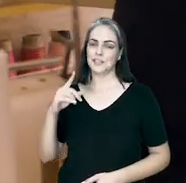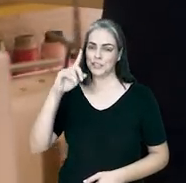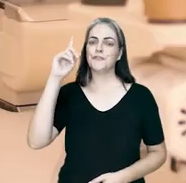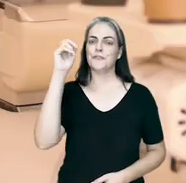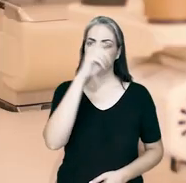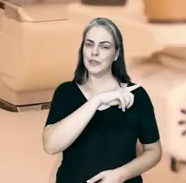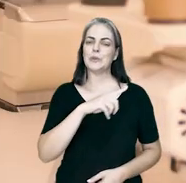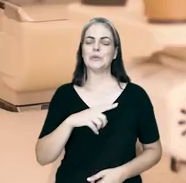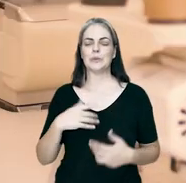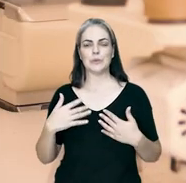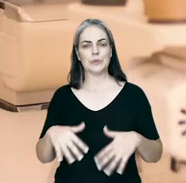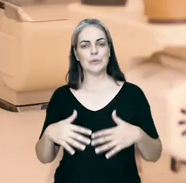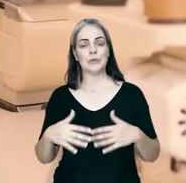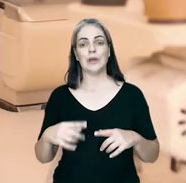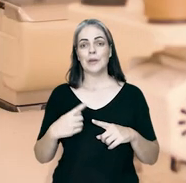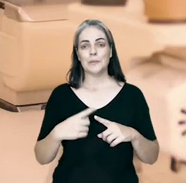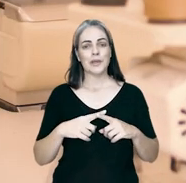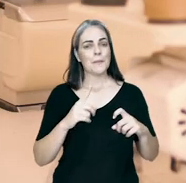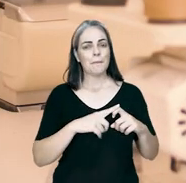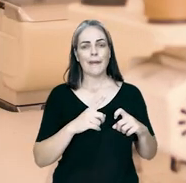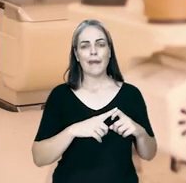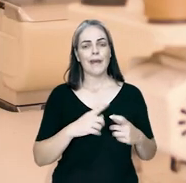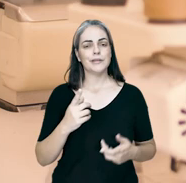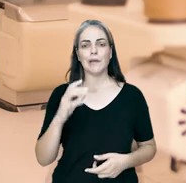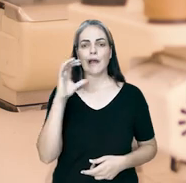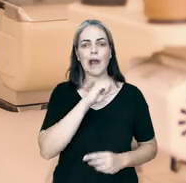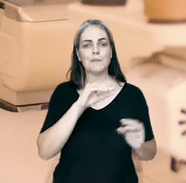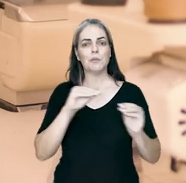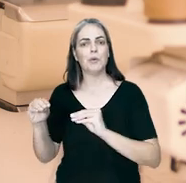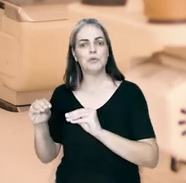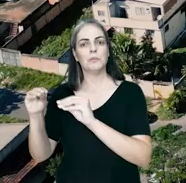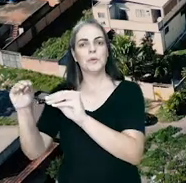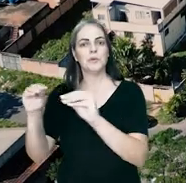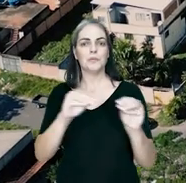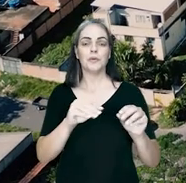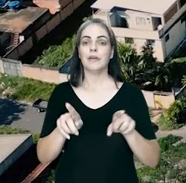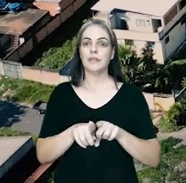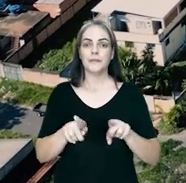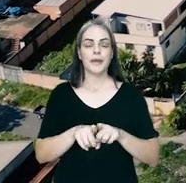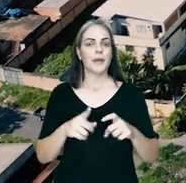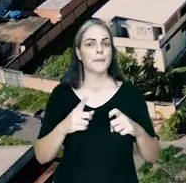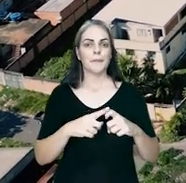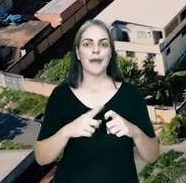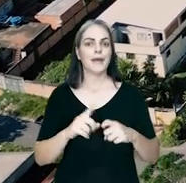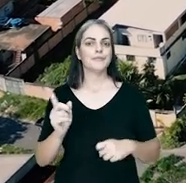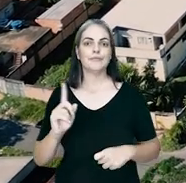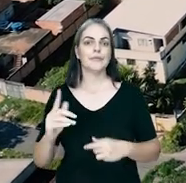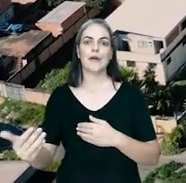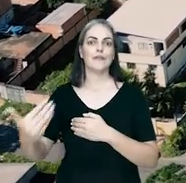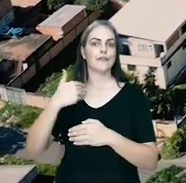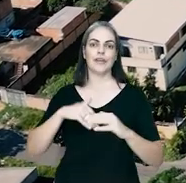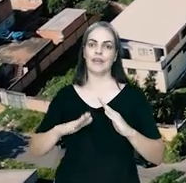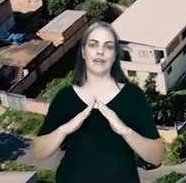Antigamente tinha uma dificuldade grande, né? Porque os médicos eram facilmente deslocados para outros locais e também os médicos eles não